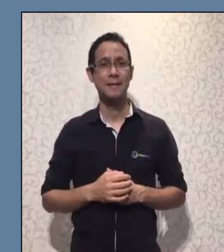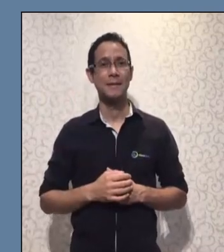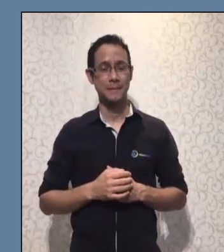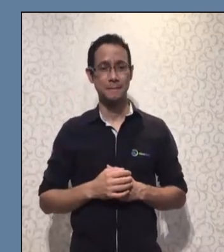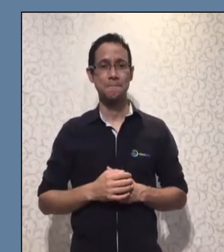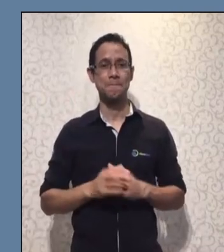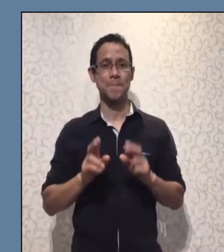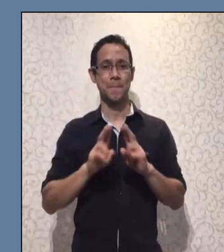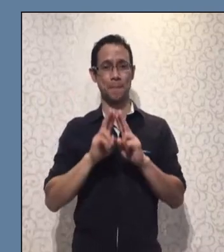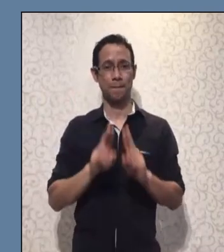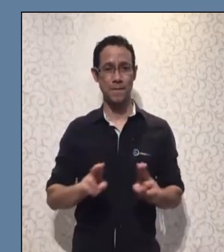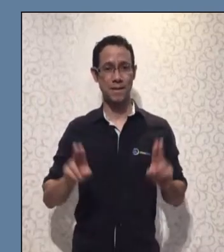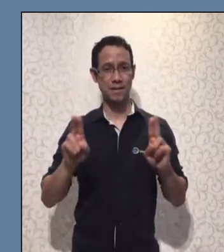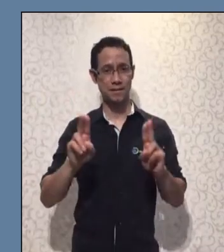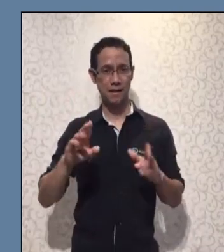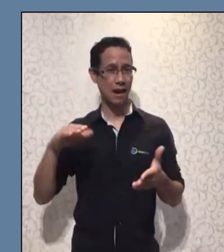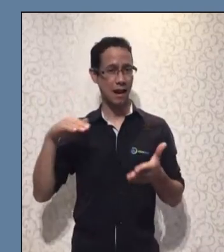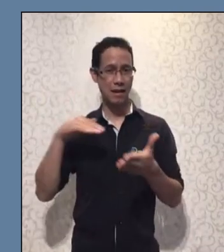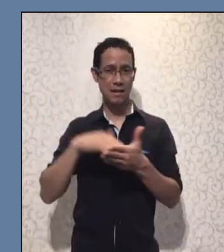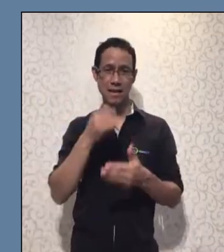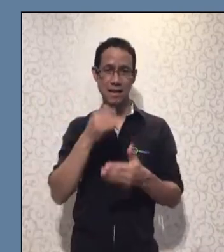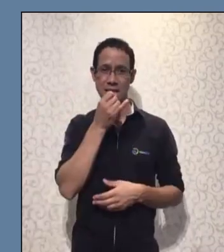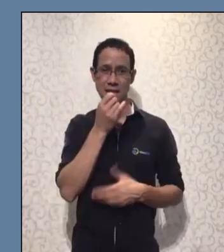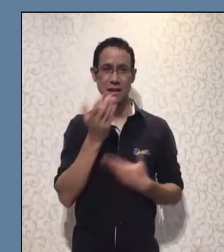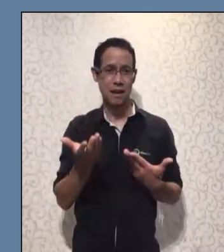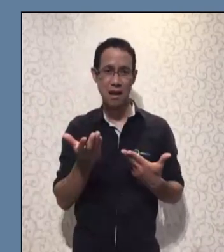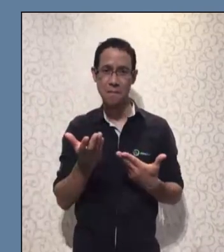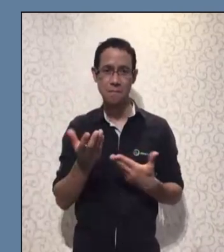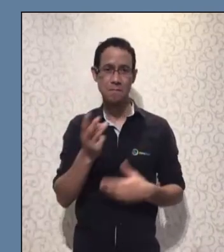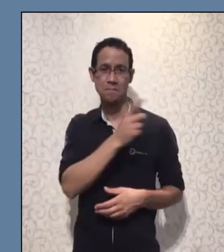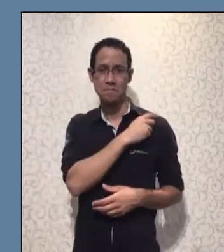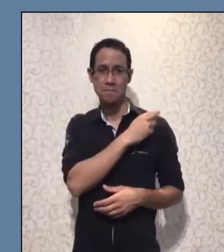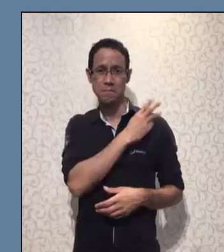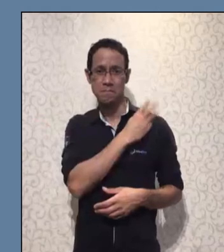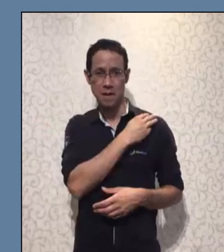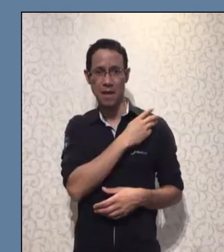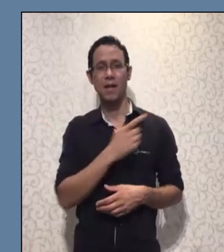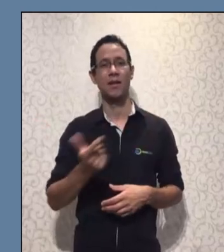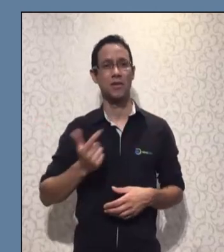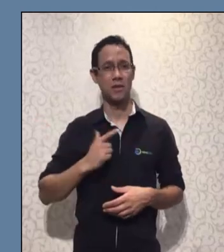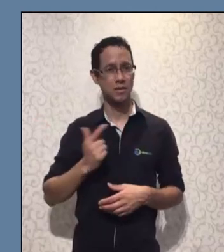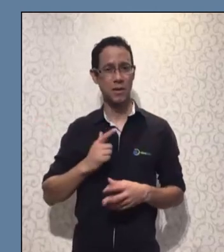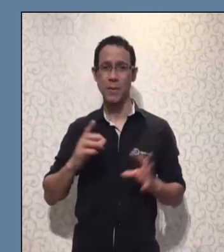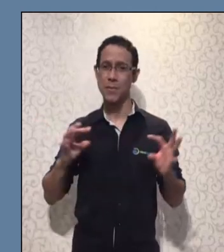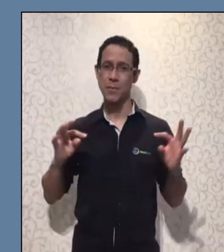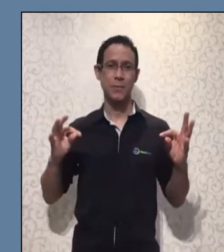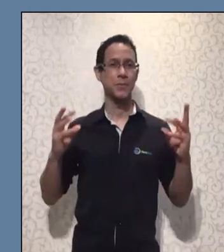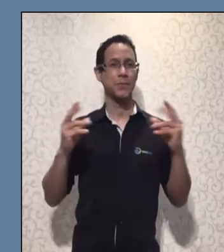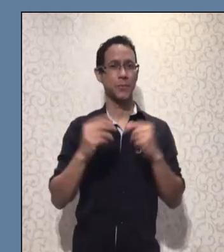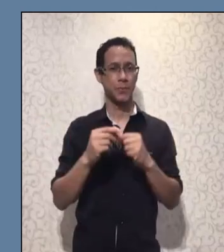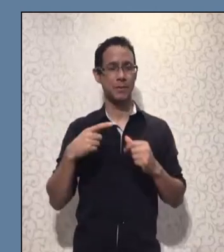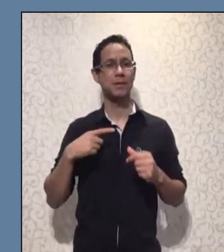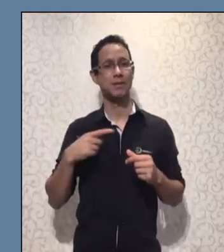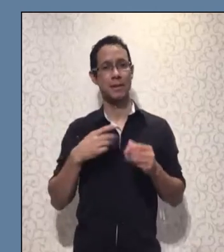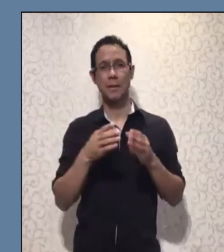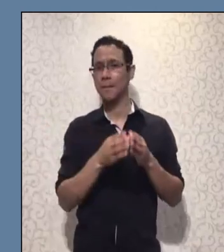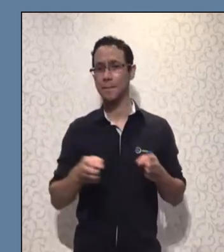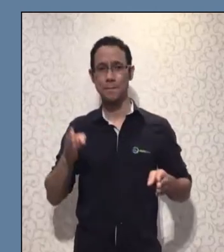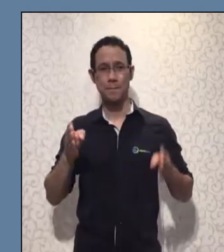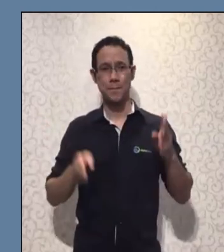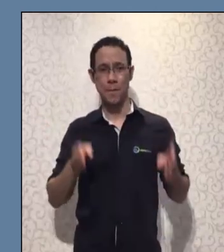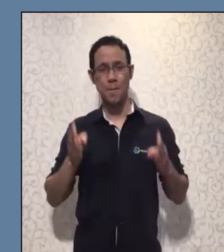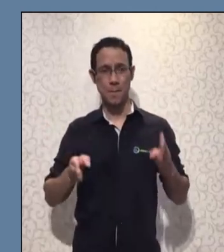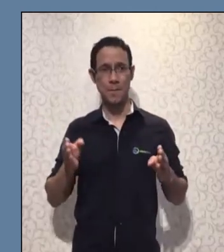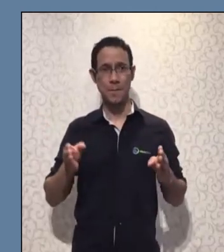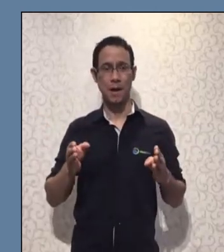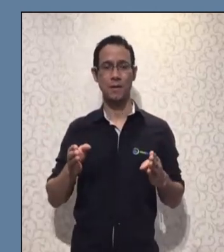universitários até escolas do ensino médio, enfim. Você tem todos os momentos da formação escolar presentes